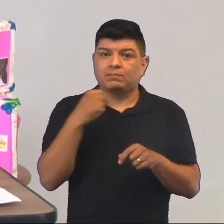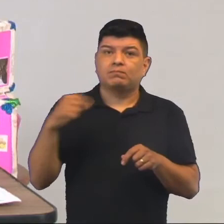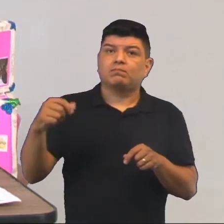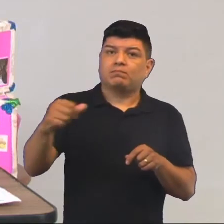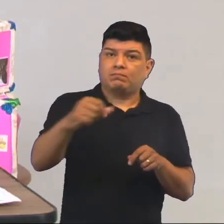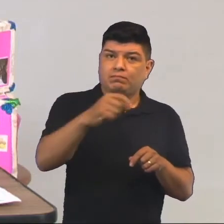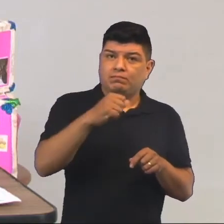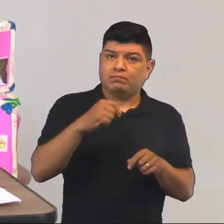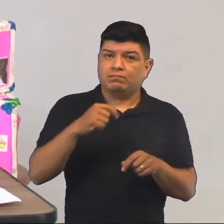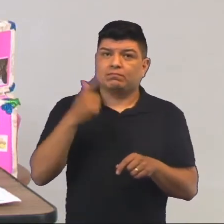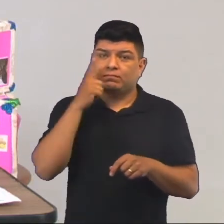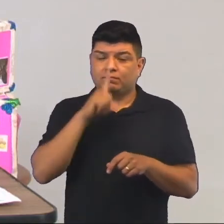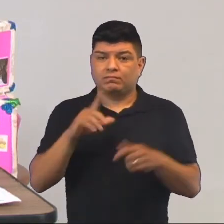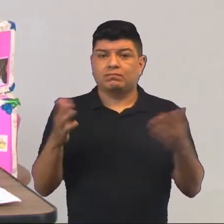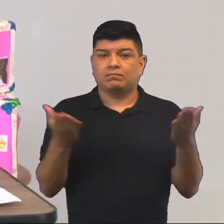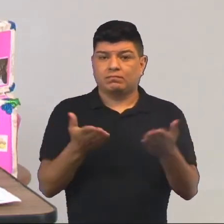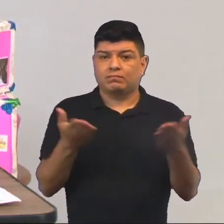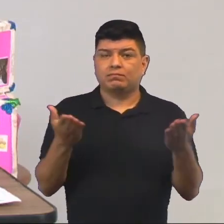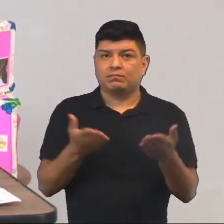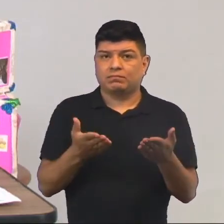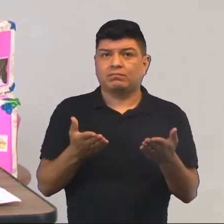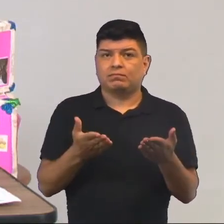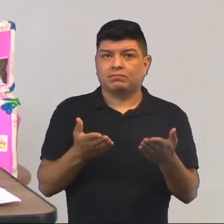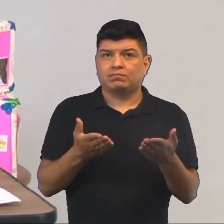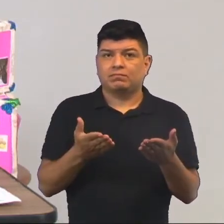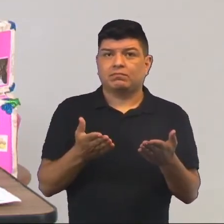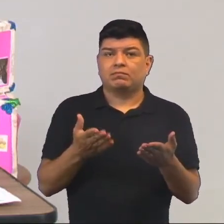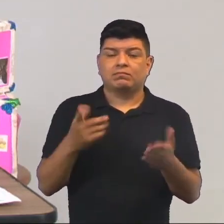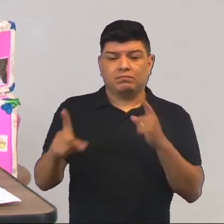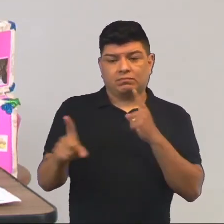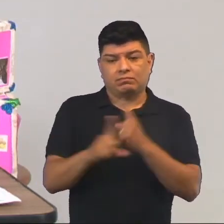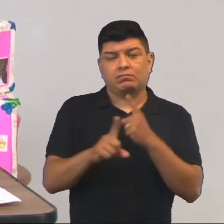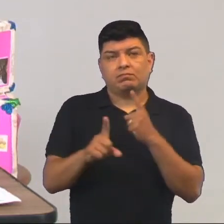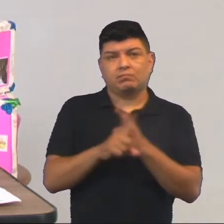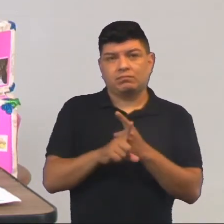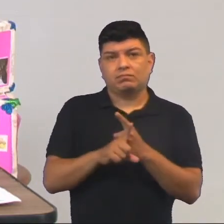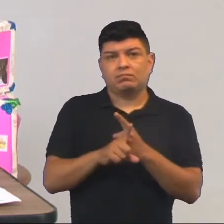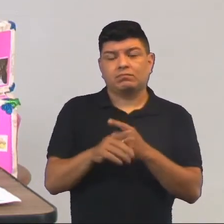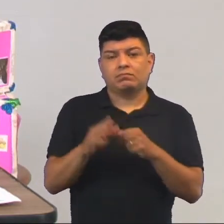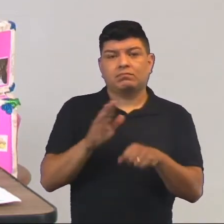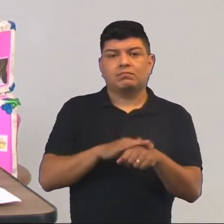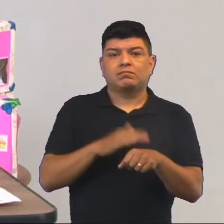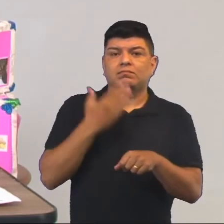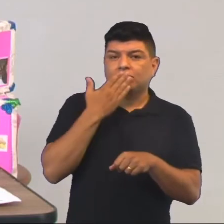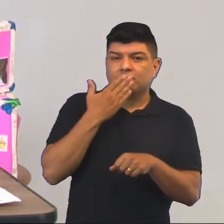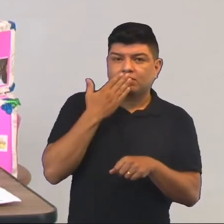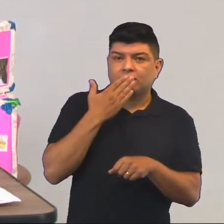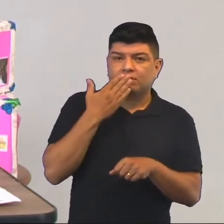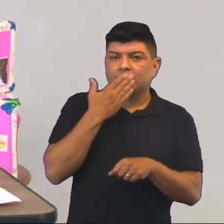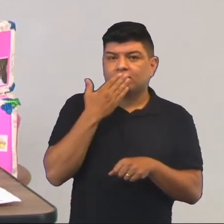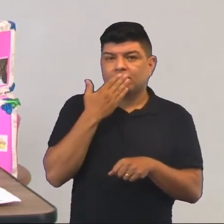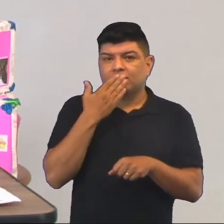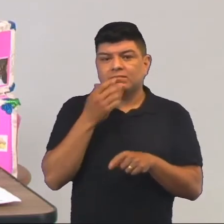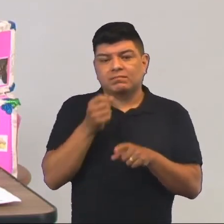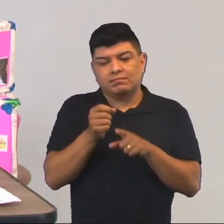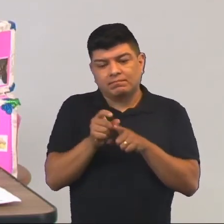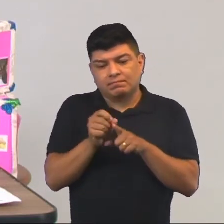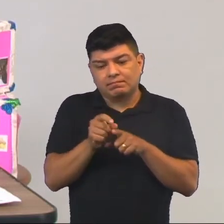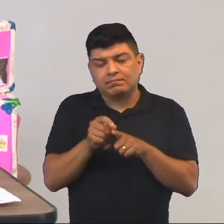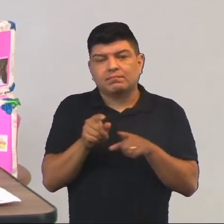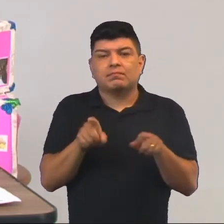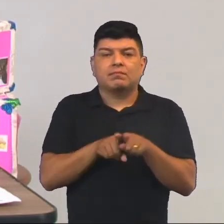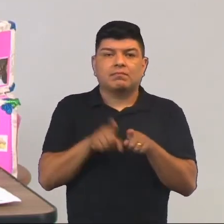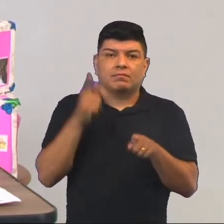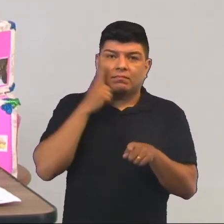Nós conseguimos hoje, no dia a dia de hoje, encontrar essa paçoca mais docinha, que é feita de amendoim, certo?